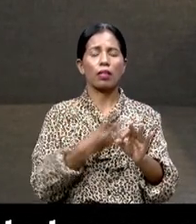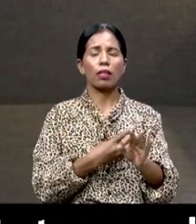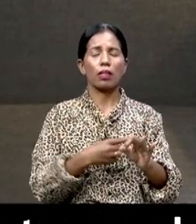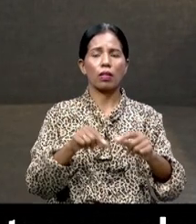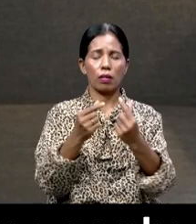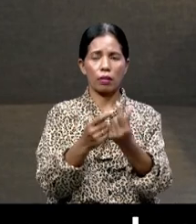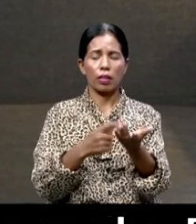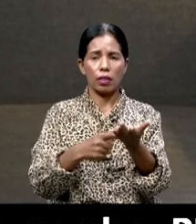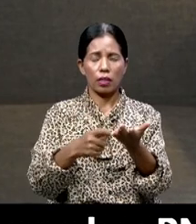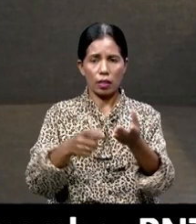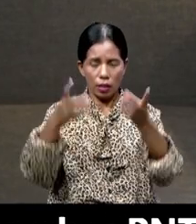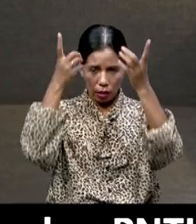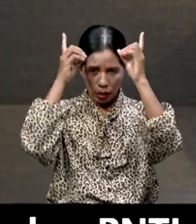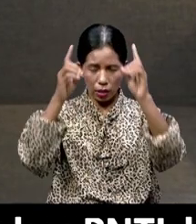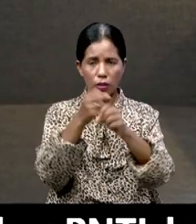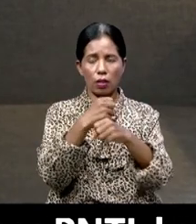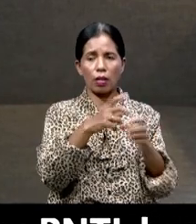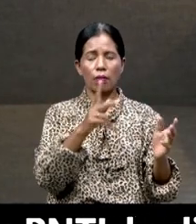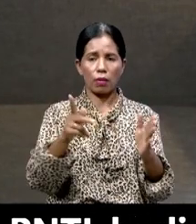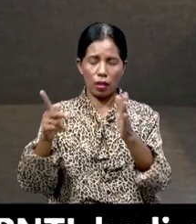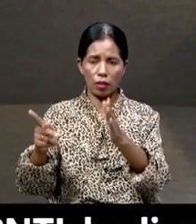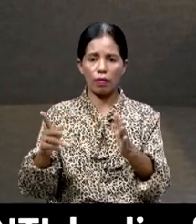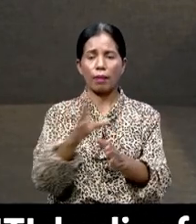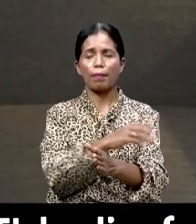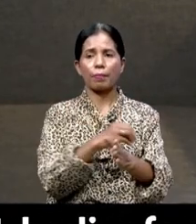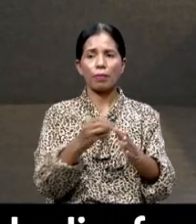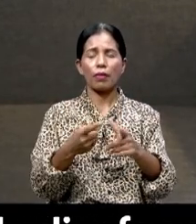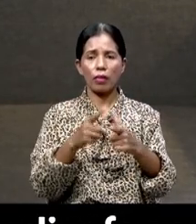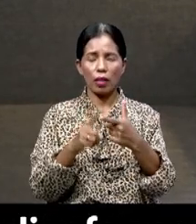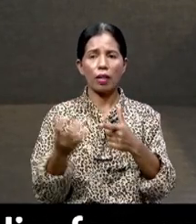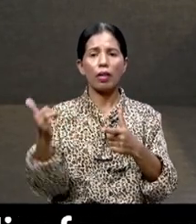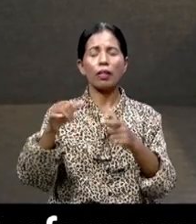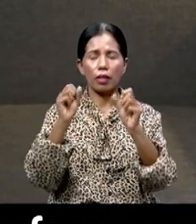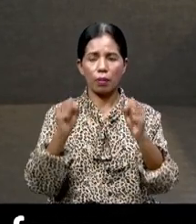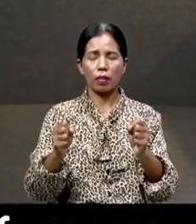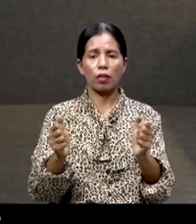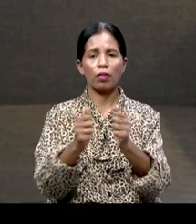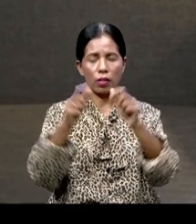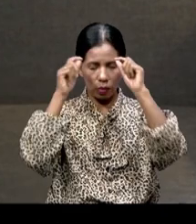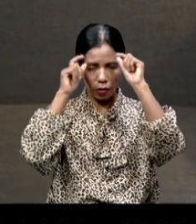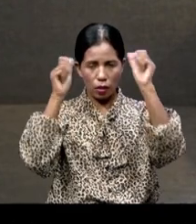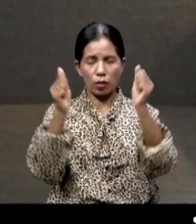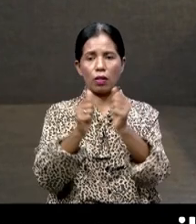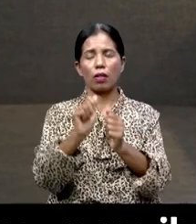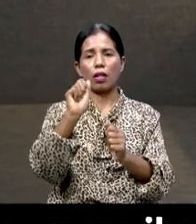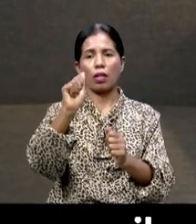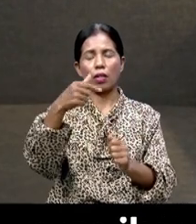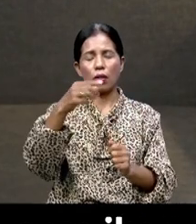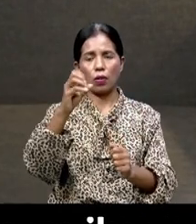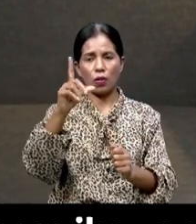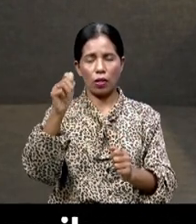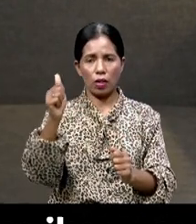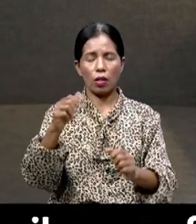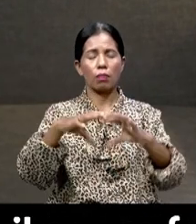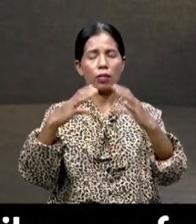técnica se decide, a tu rala o plano, a calendarização, a tu não é, e também é o Timor-Leste ou Angola, bem rala a comissão mista